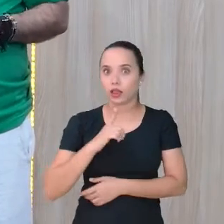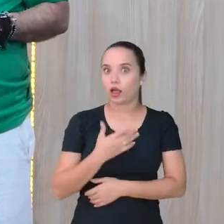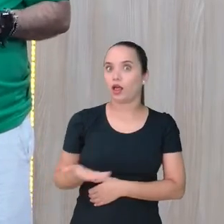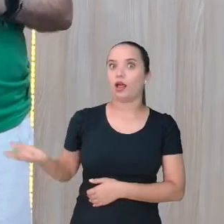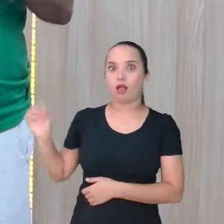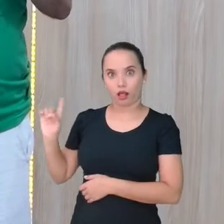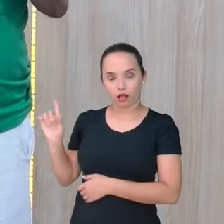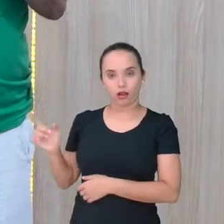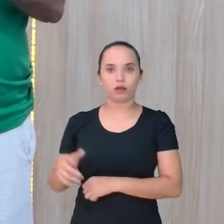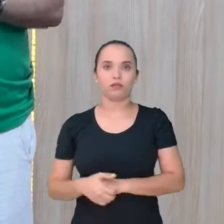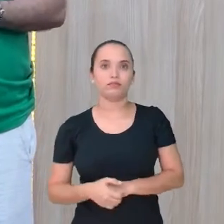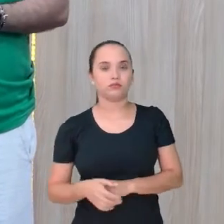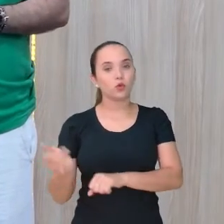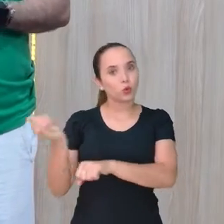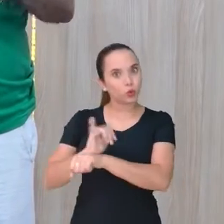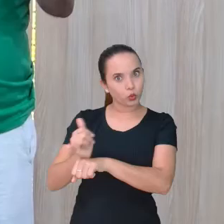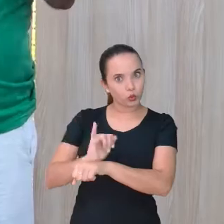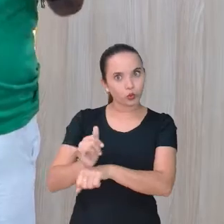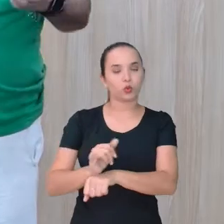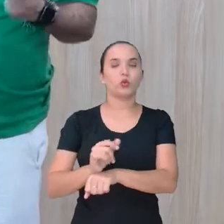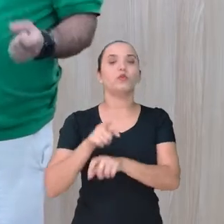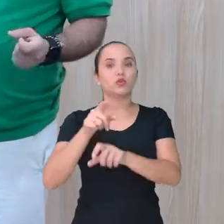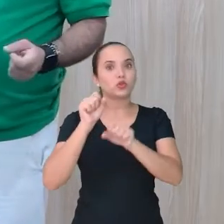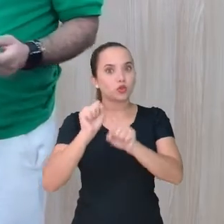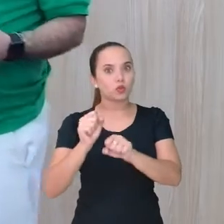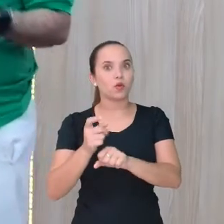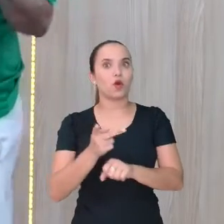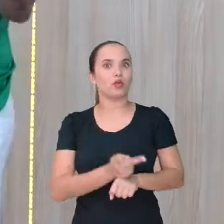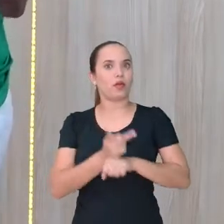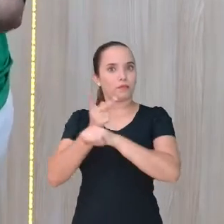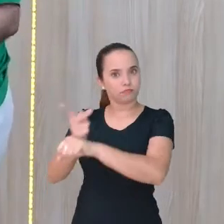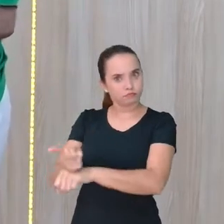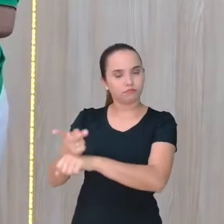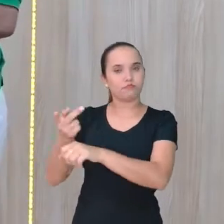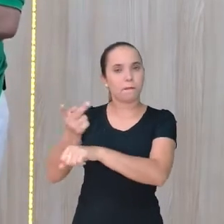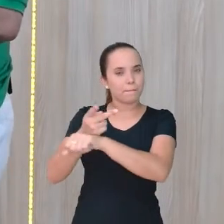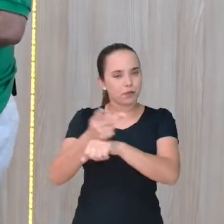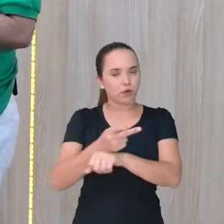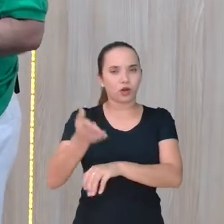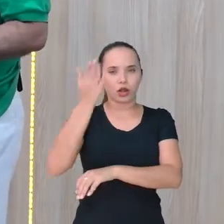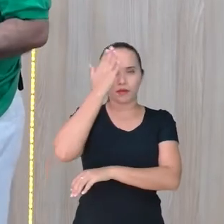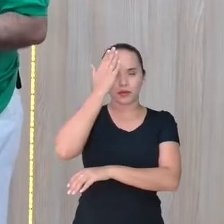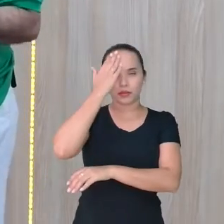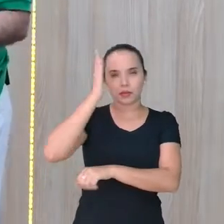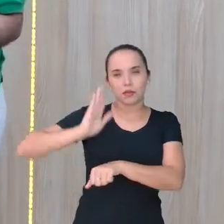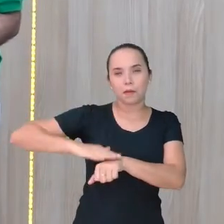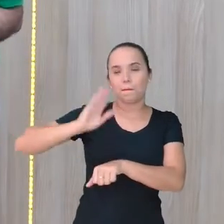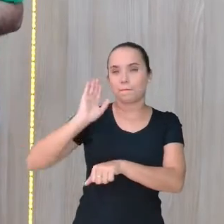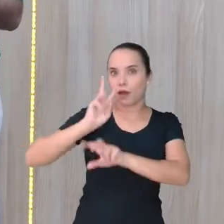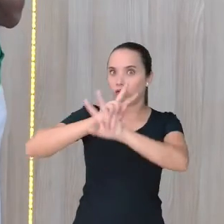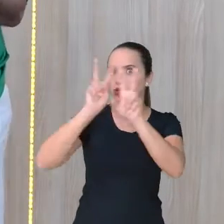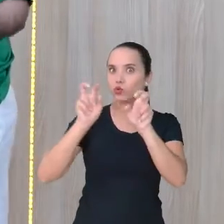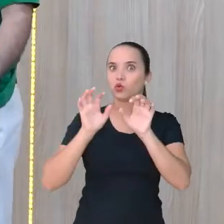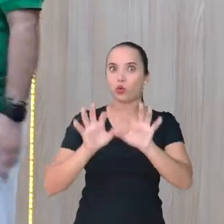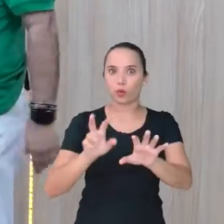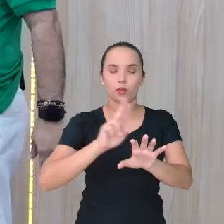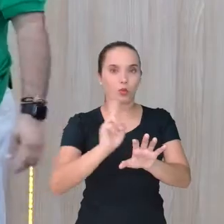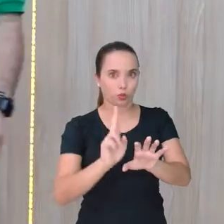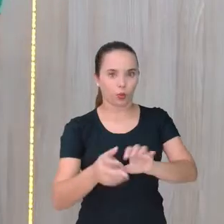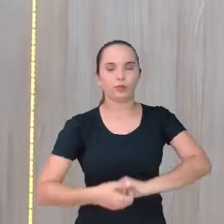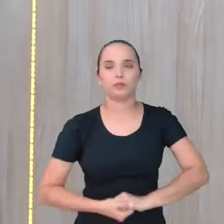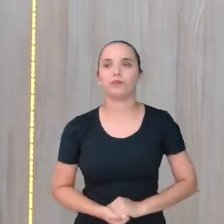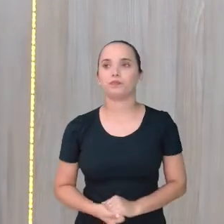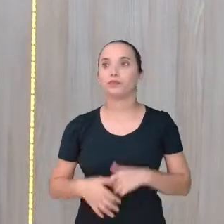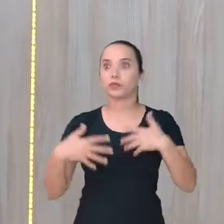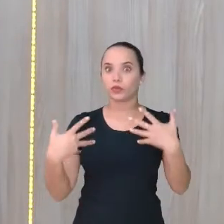também no YouTube, que vocês podem retomar para tentar entender melhor o tema, né?